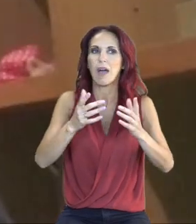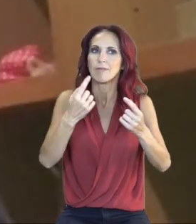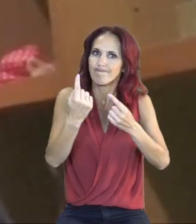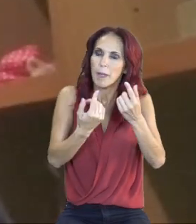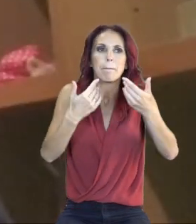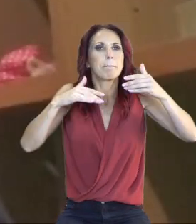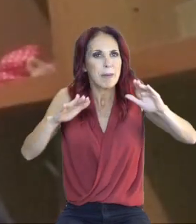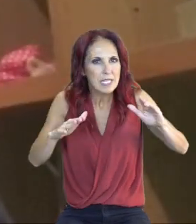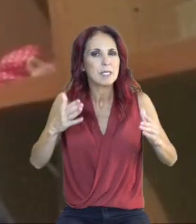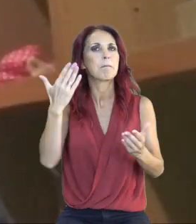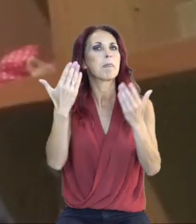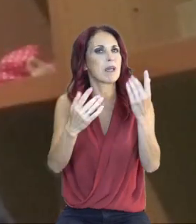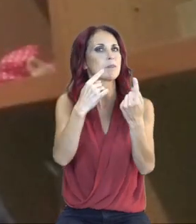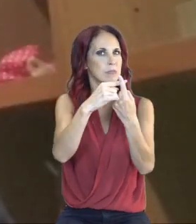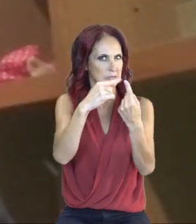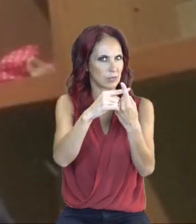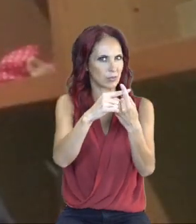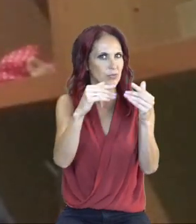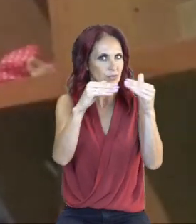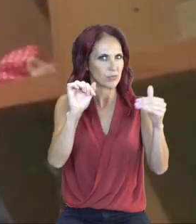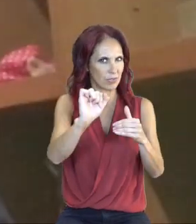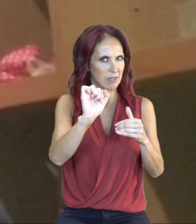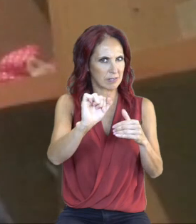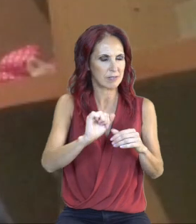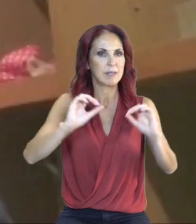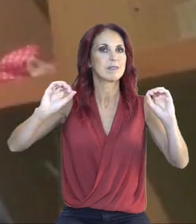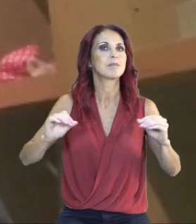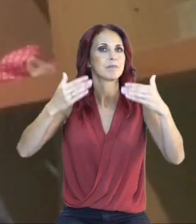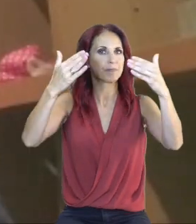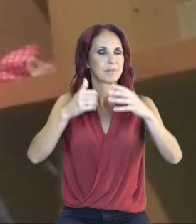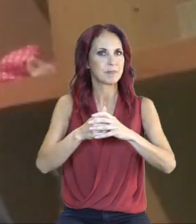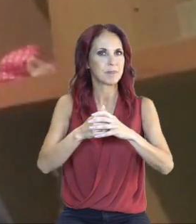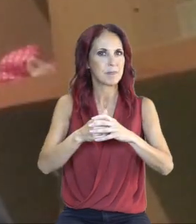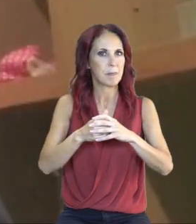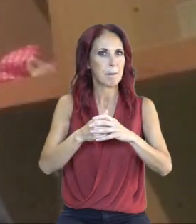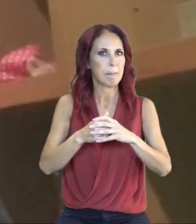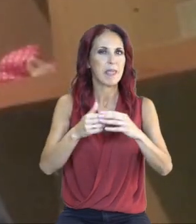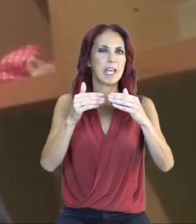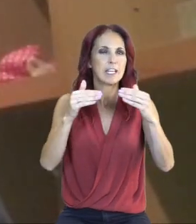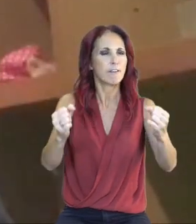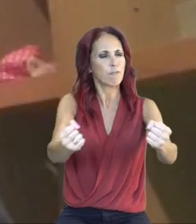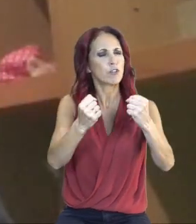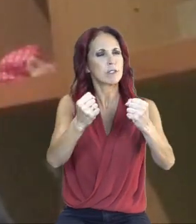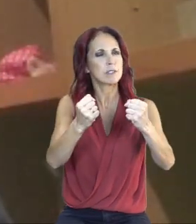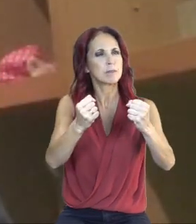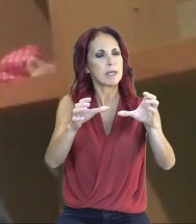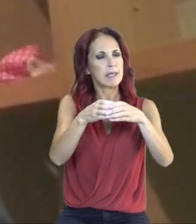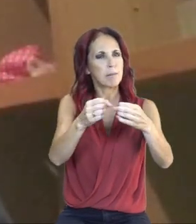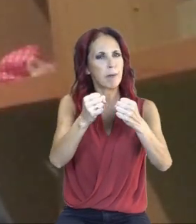ajudar, mas no fundo fazemos um balanço muito positivo deste período, sobretudo